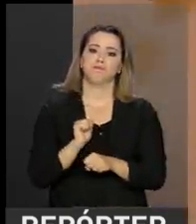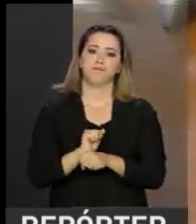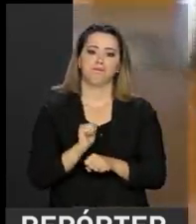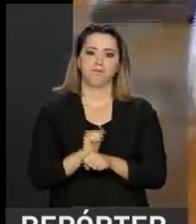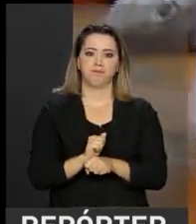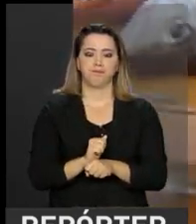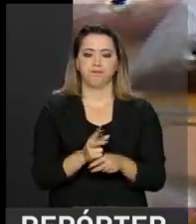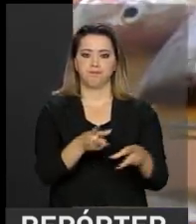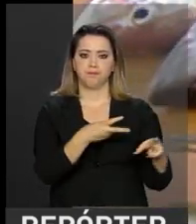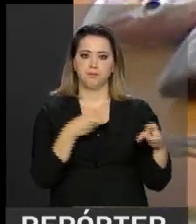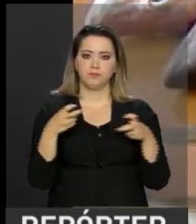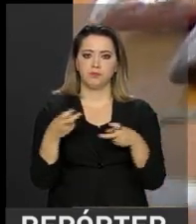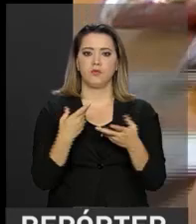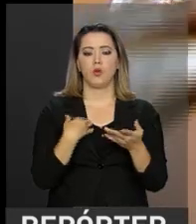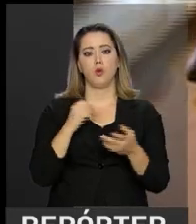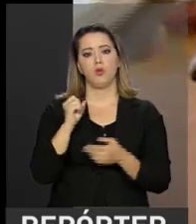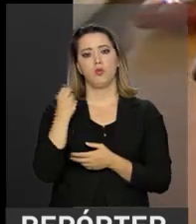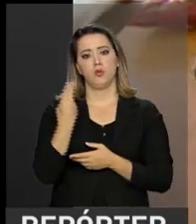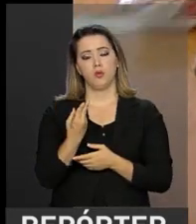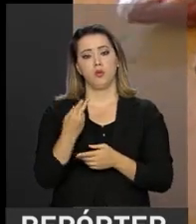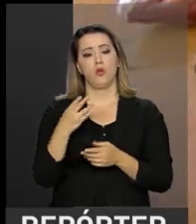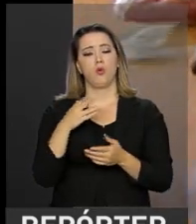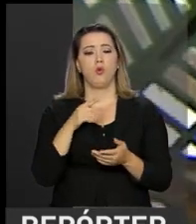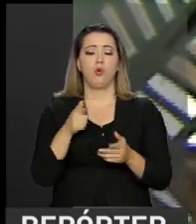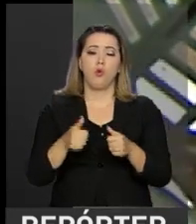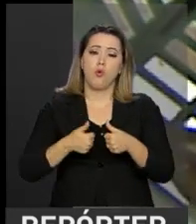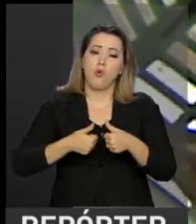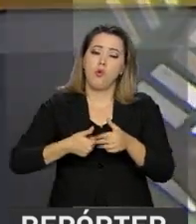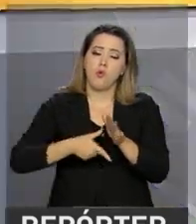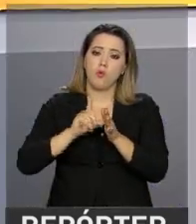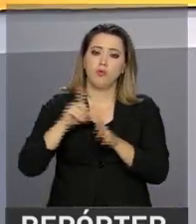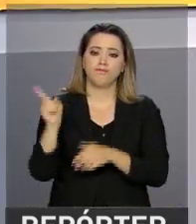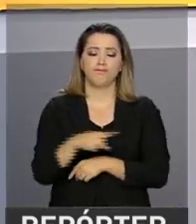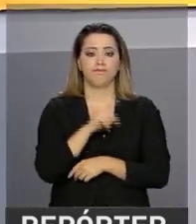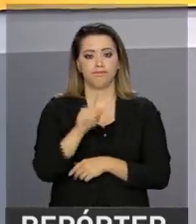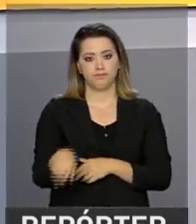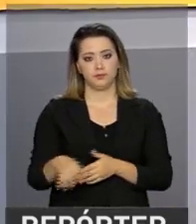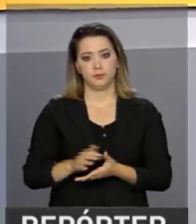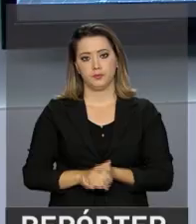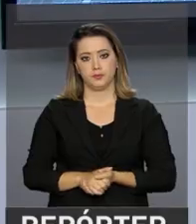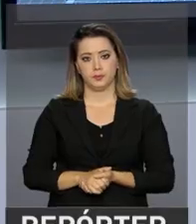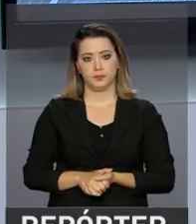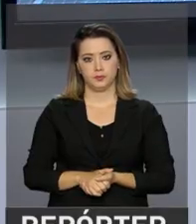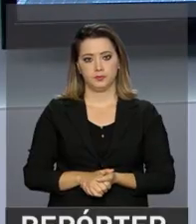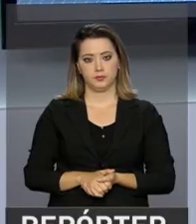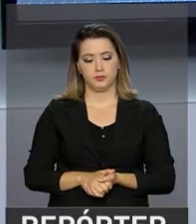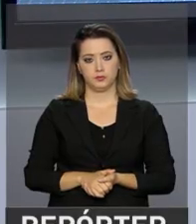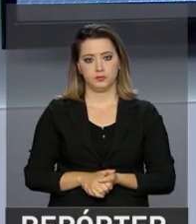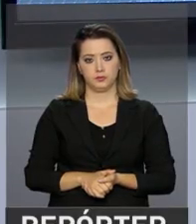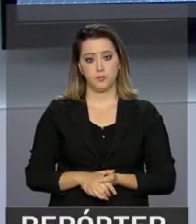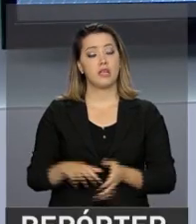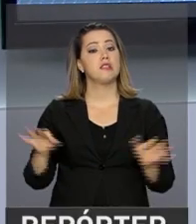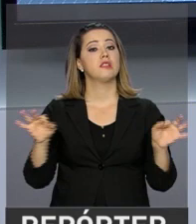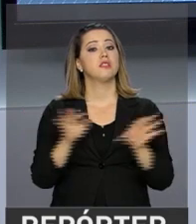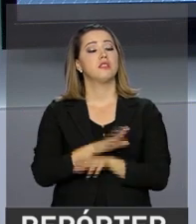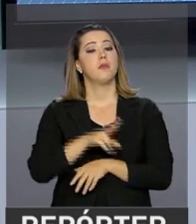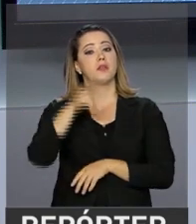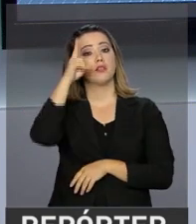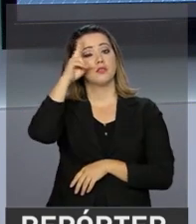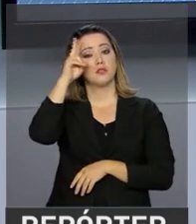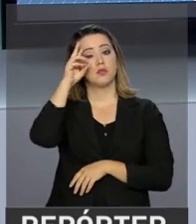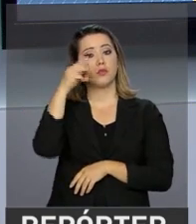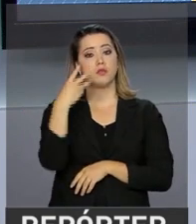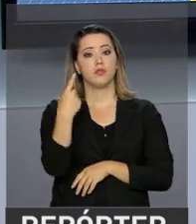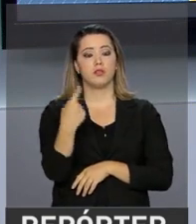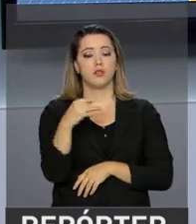A análise dos pedidos Ou estavam com os registros suspensos termina na segunda-feira dia